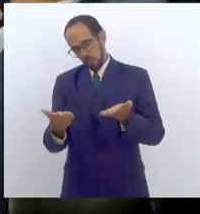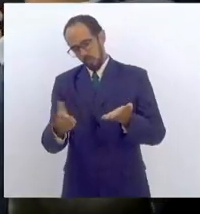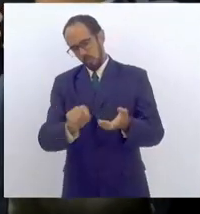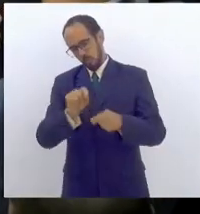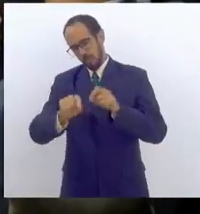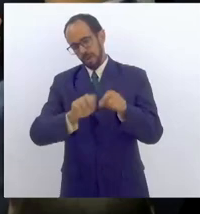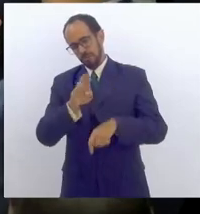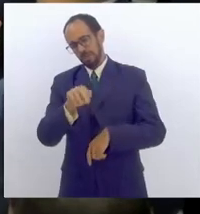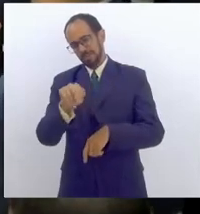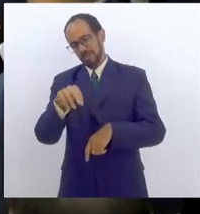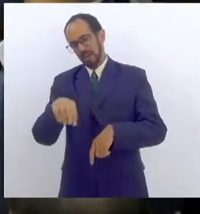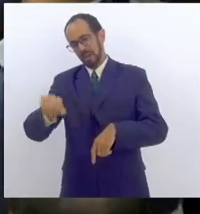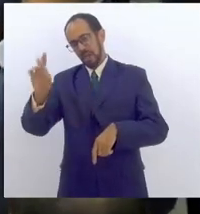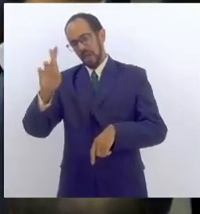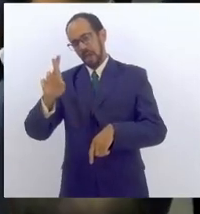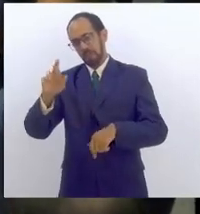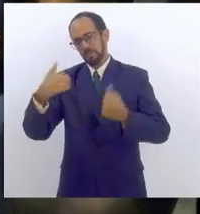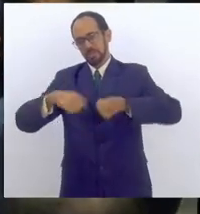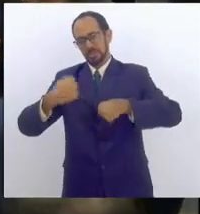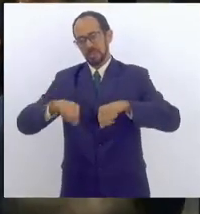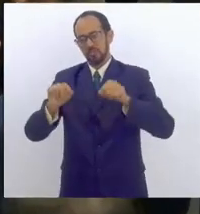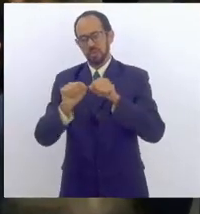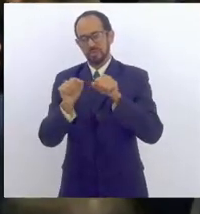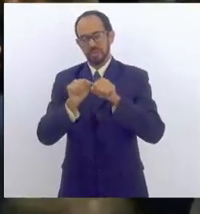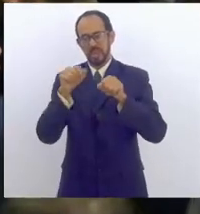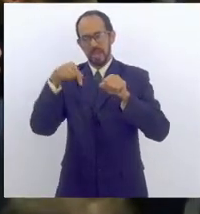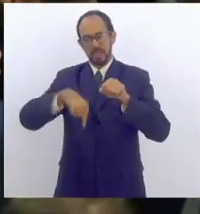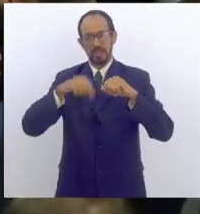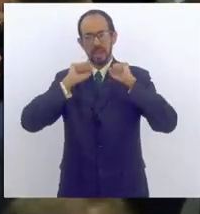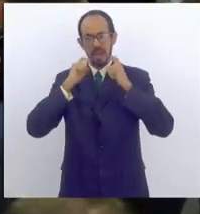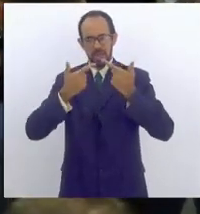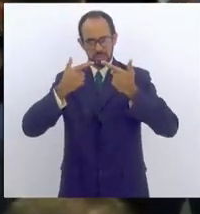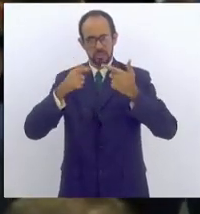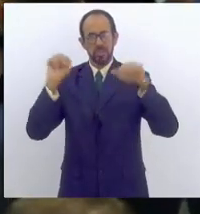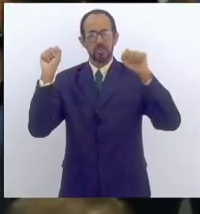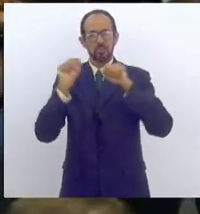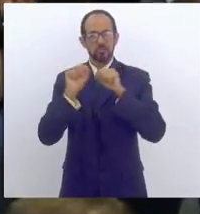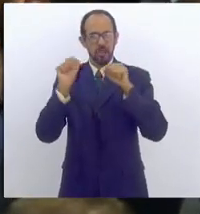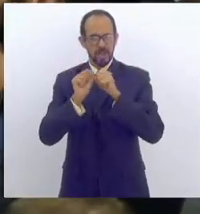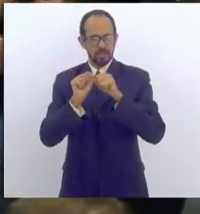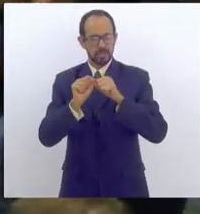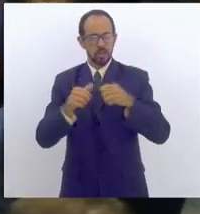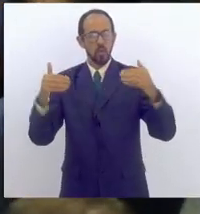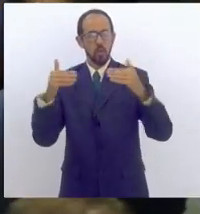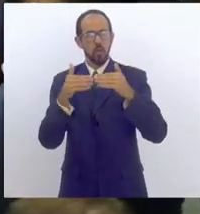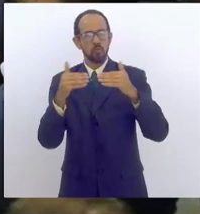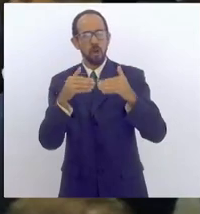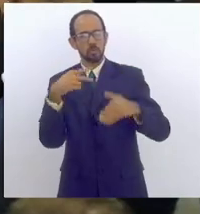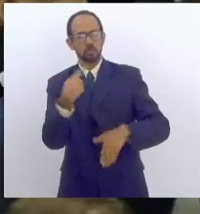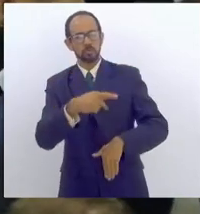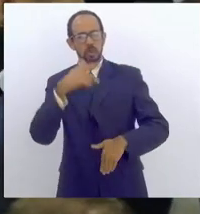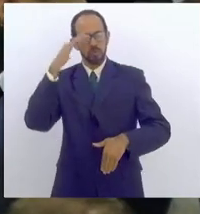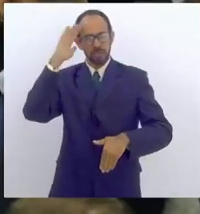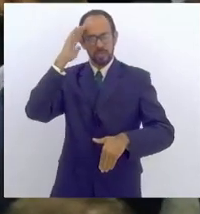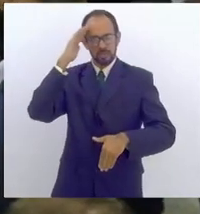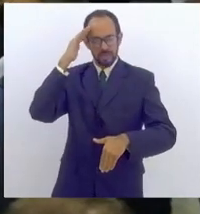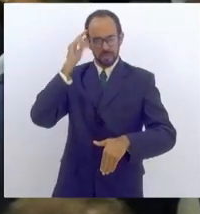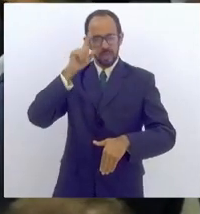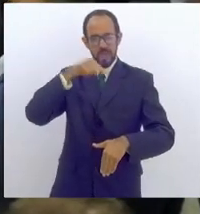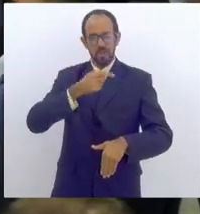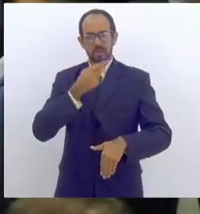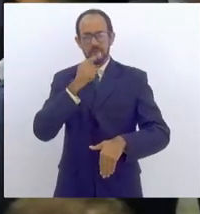tiver de fazer nesse parlamento, faça conforme as tuas forças. É o que diz a palavra de